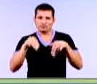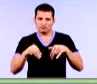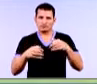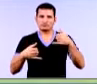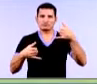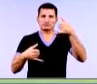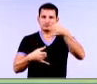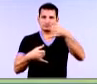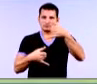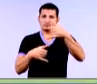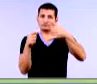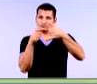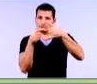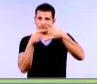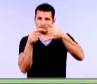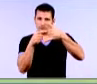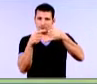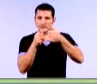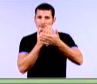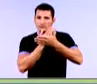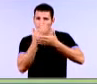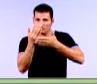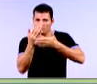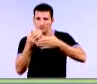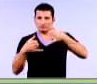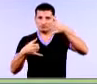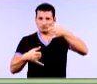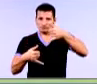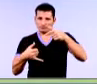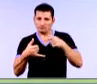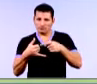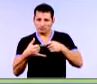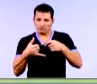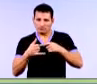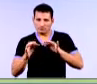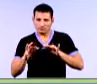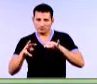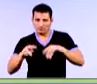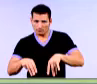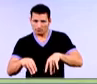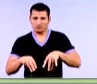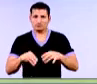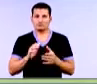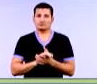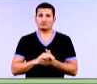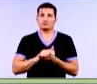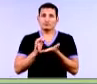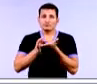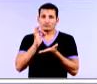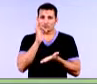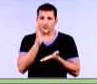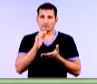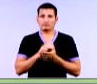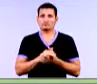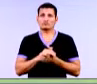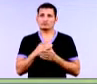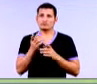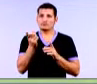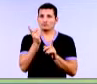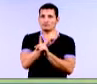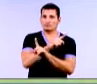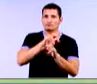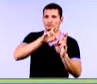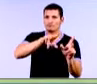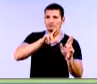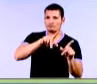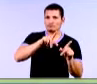São chaves. Em Java, em vez de eu colocar na tela anterior aqui, ó,